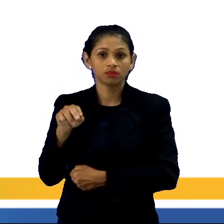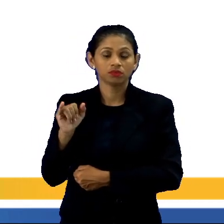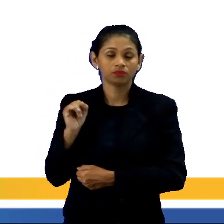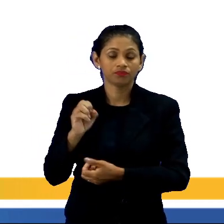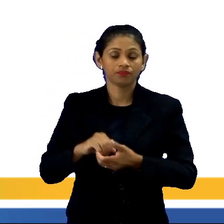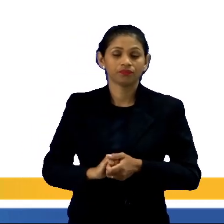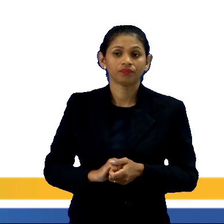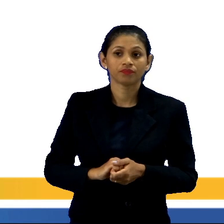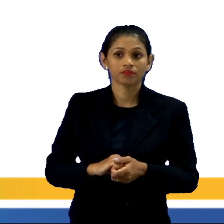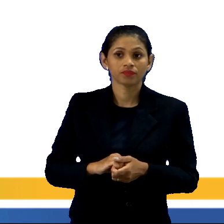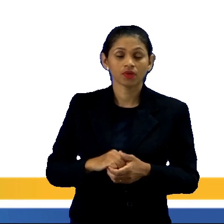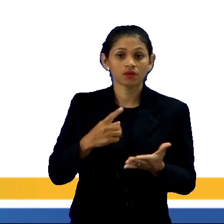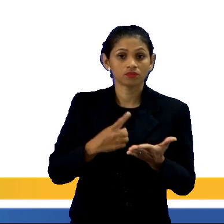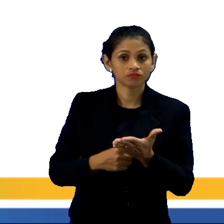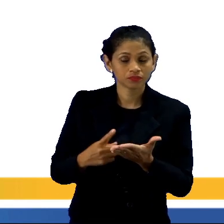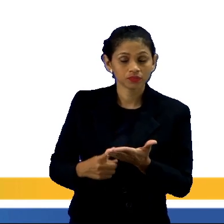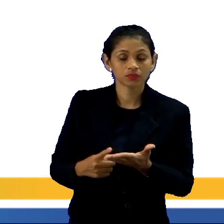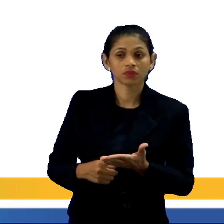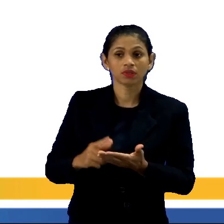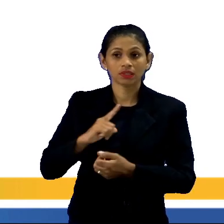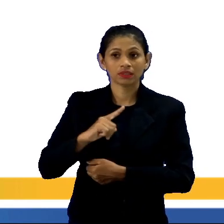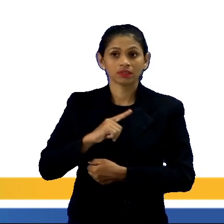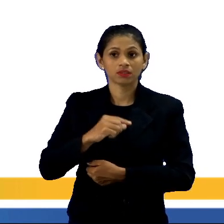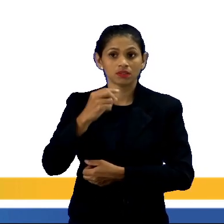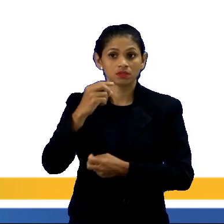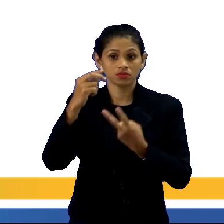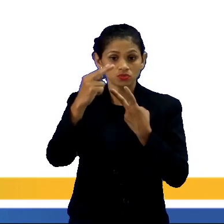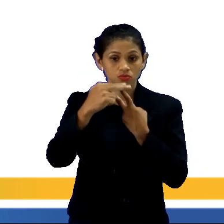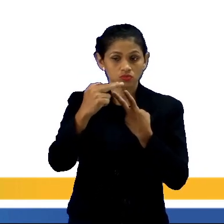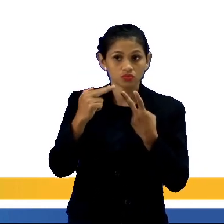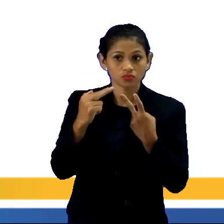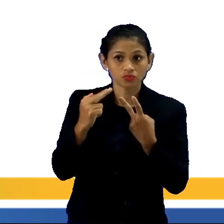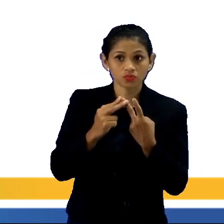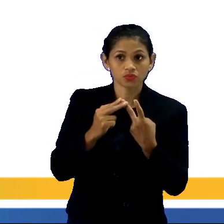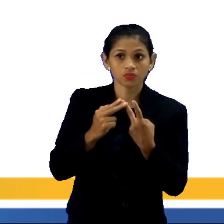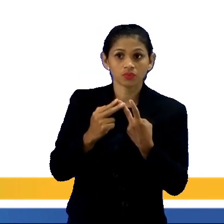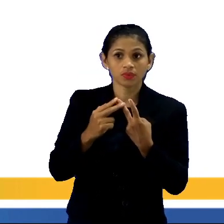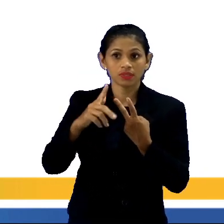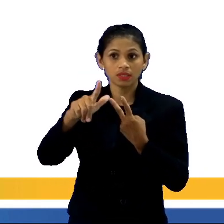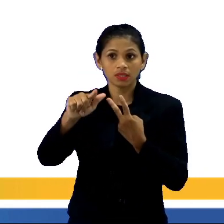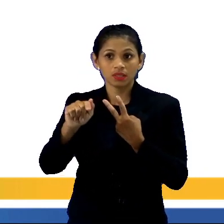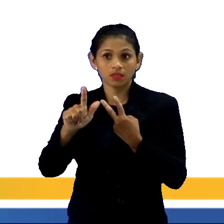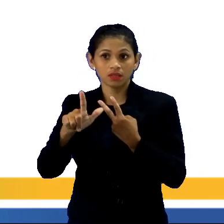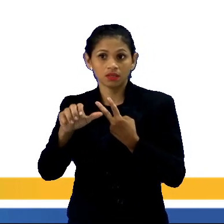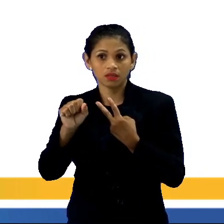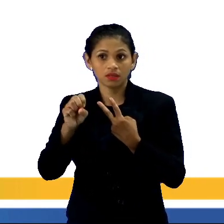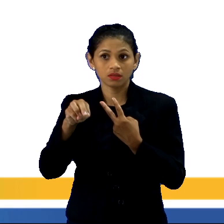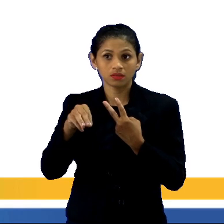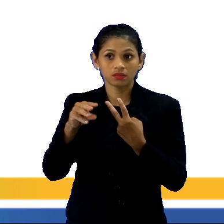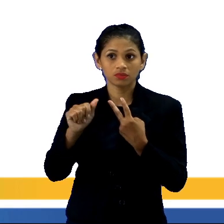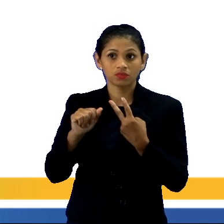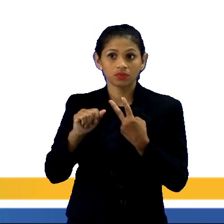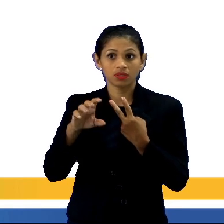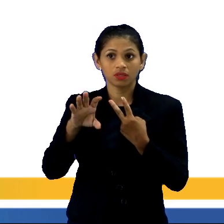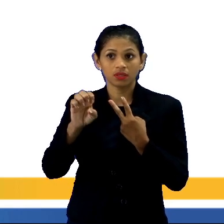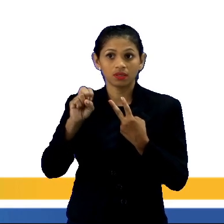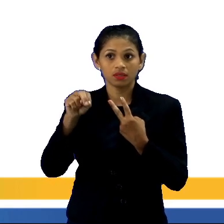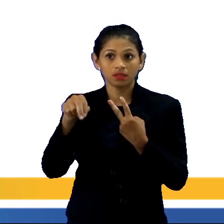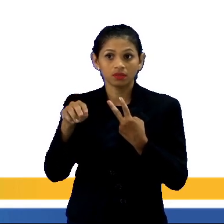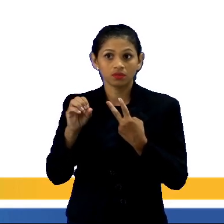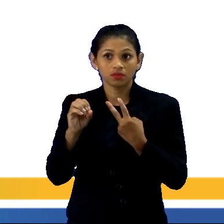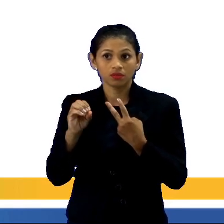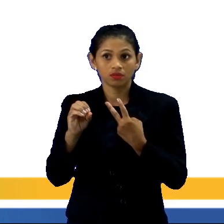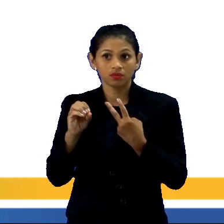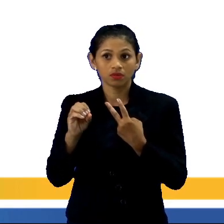vamos ter dois tipos: glândulas endócrinas e glândulas que são exócrinas. As